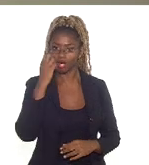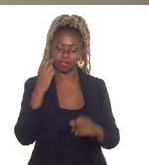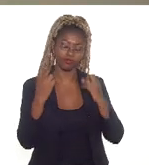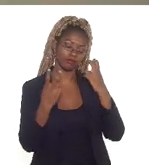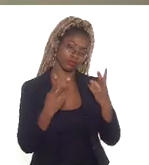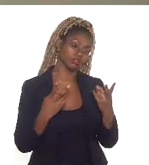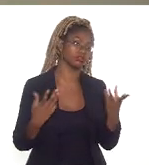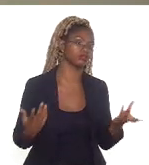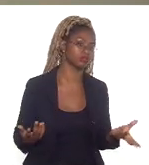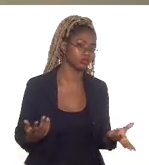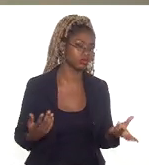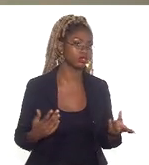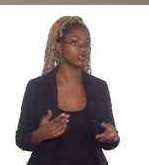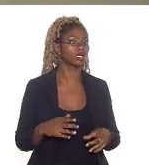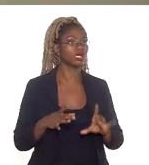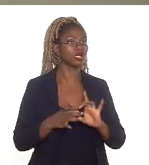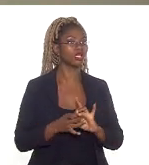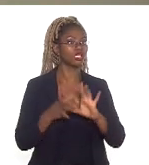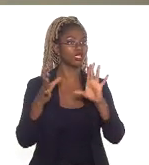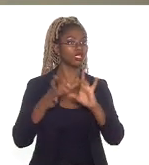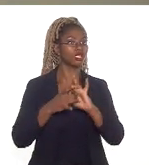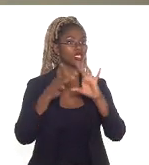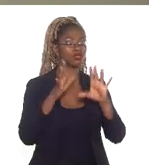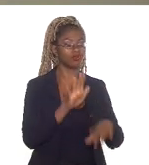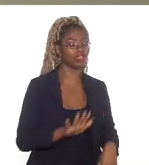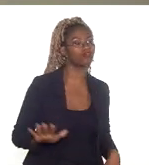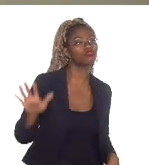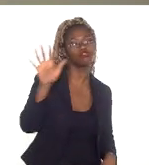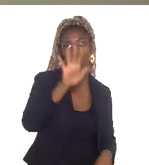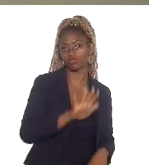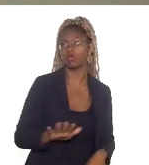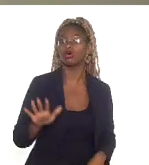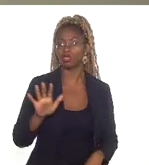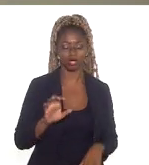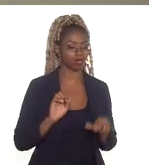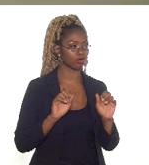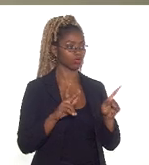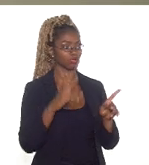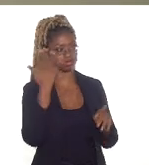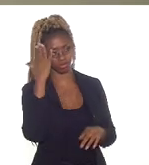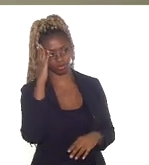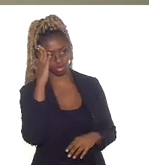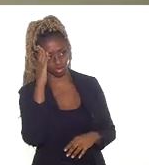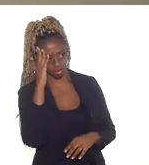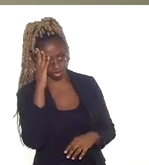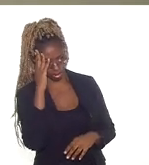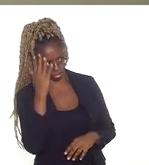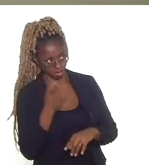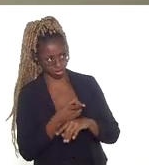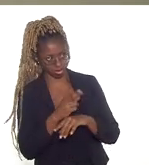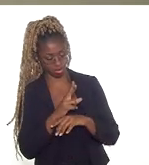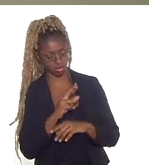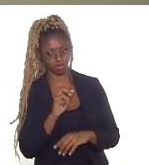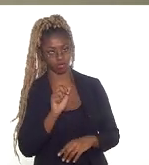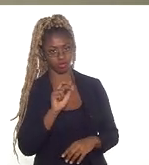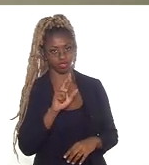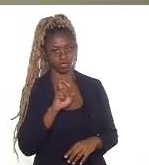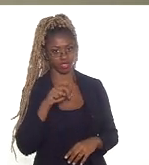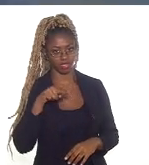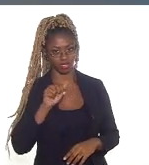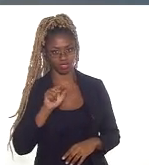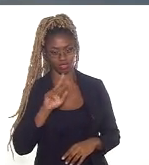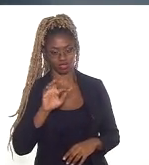uma liberdade ampla, geral e restrita. Está certa a compreensão, doutor Alfredo Renault?